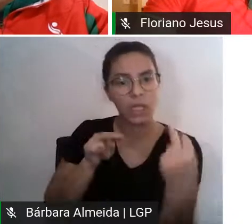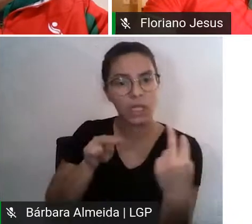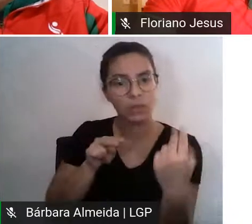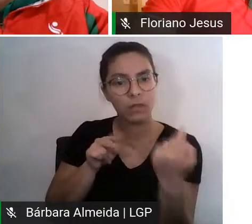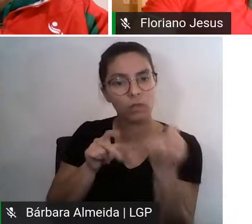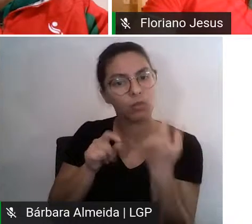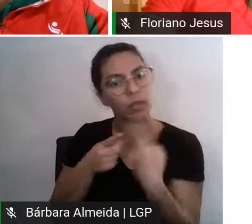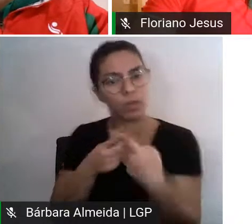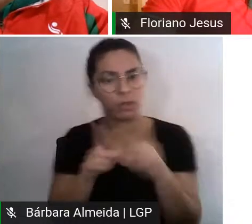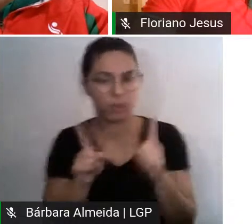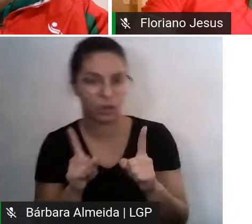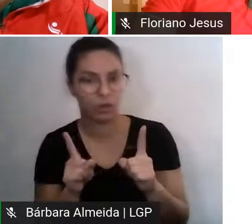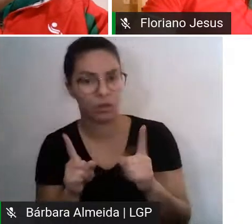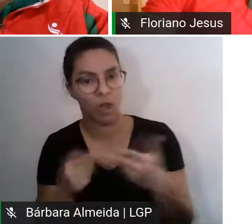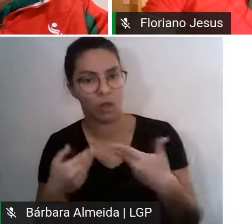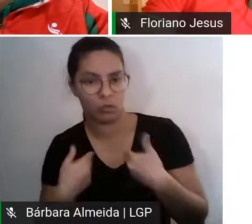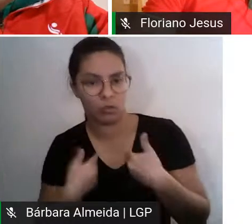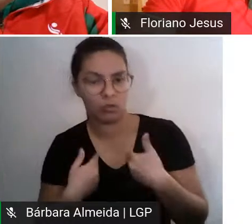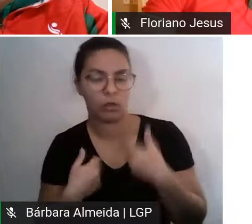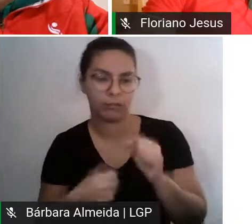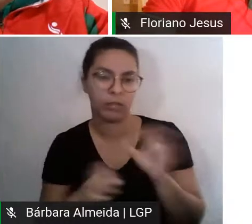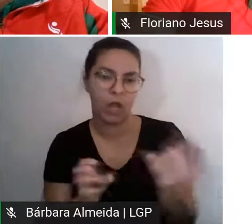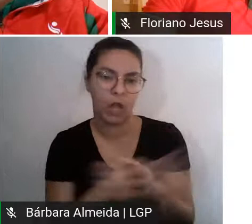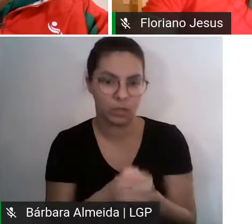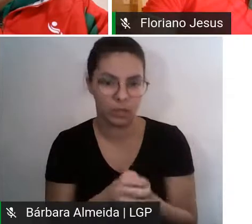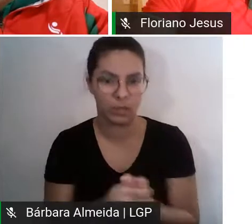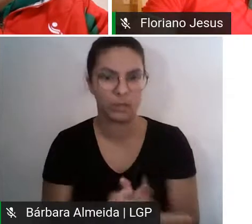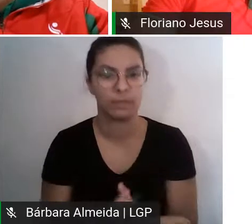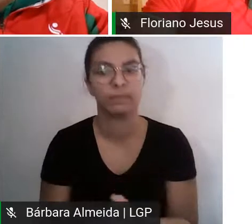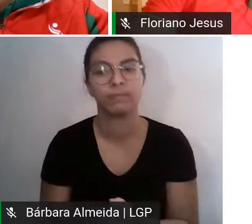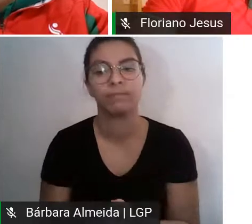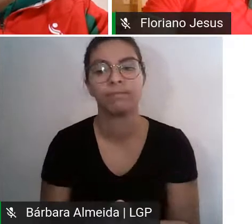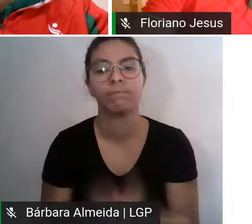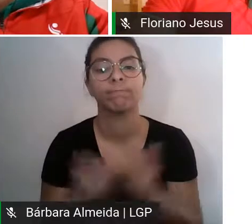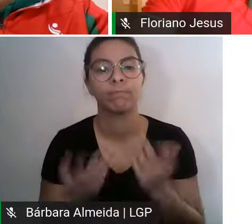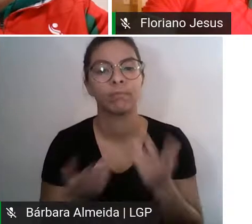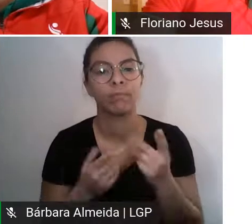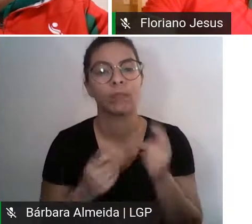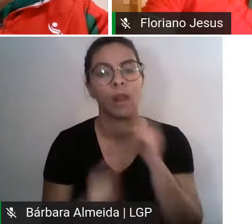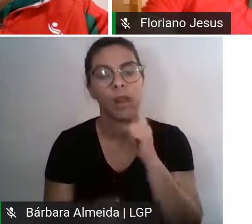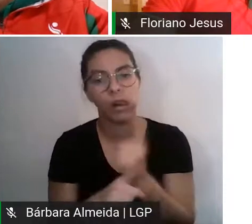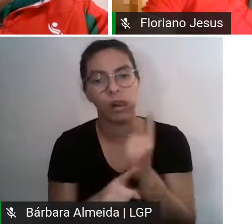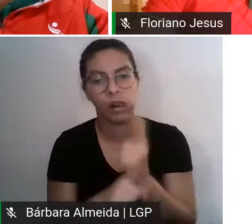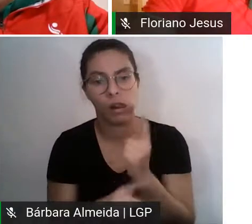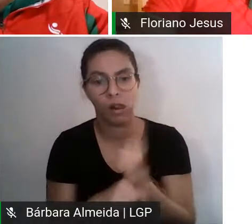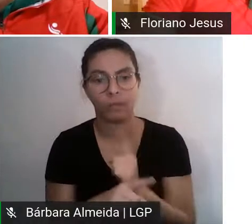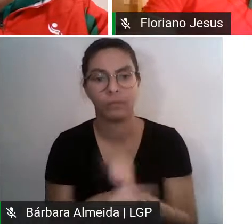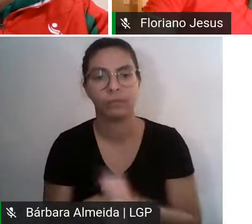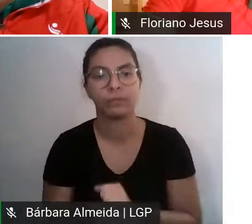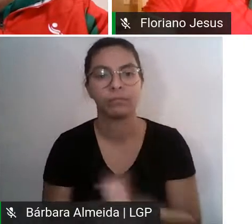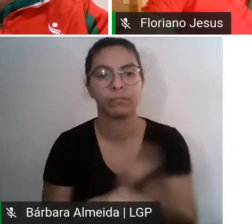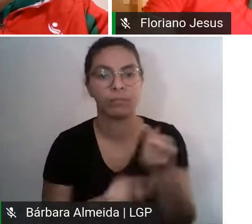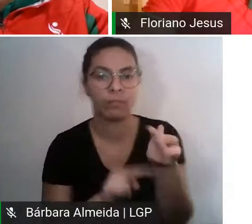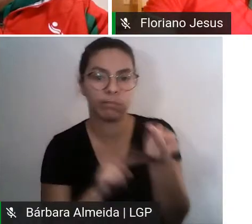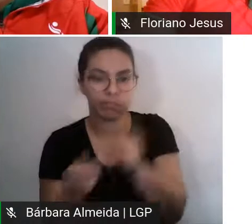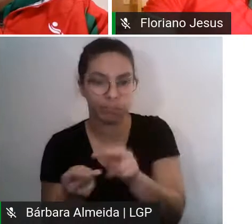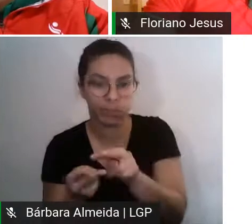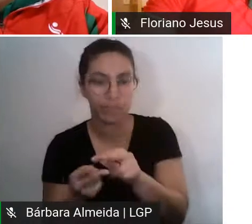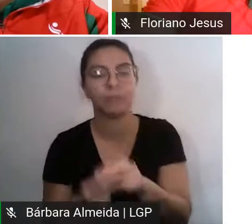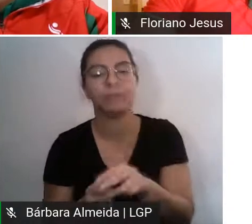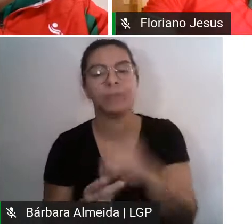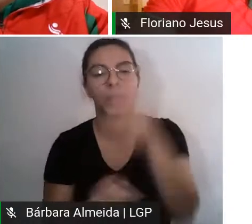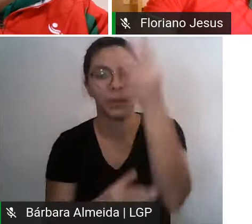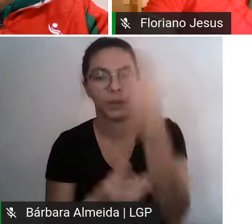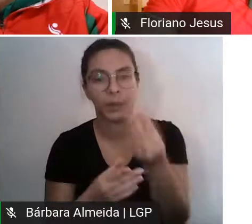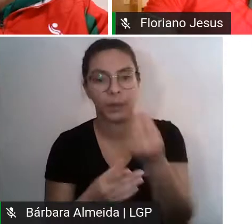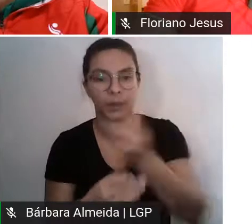classificação e é ótimo. Muito bem, nesta viagem entre modalidades, regressamos ao para-badminton.